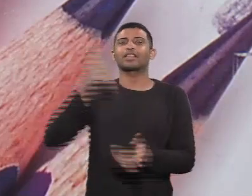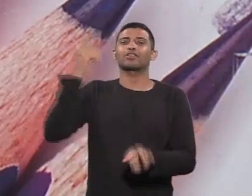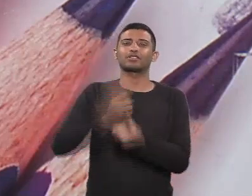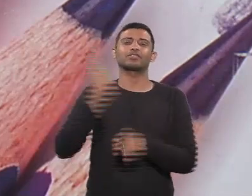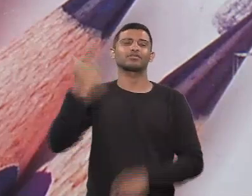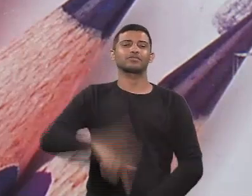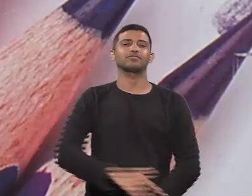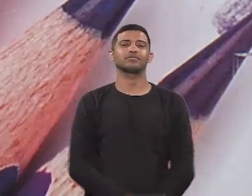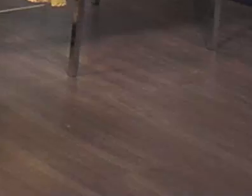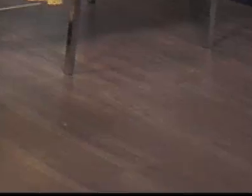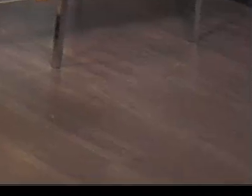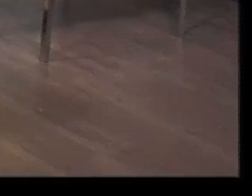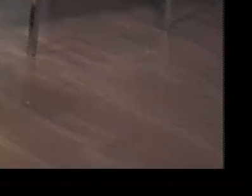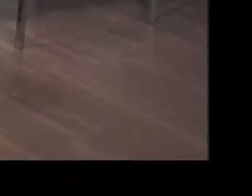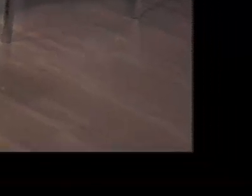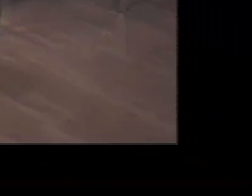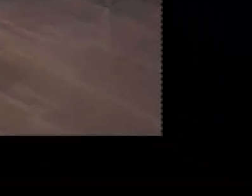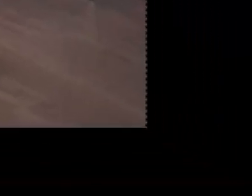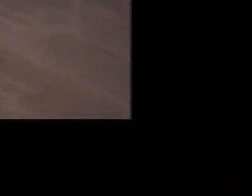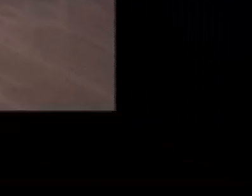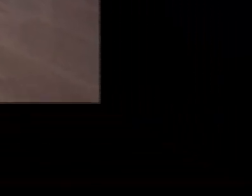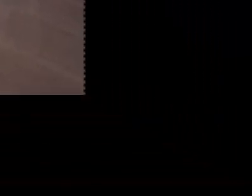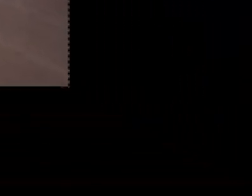e até lá.